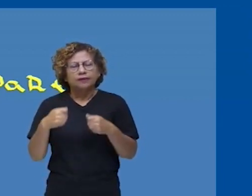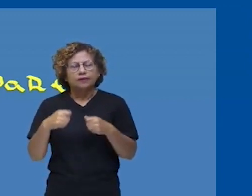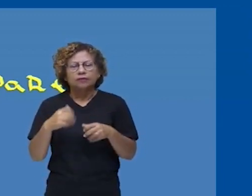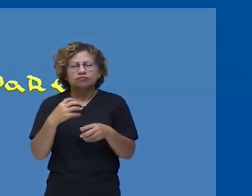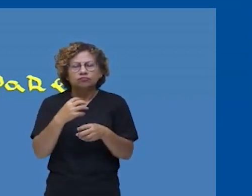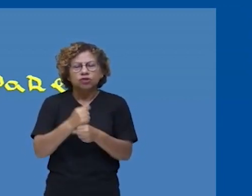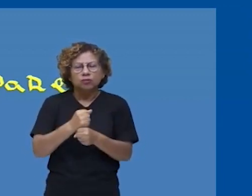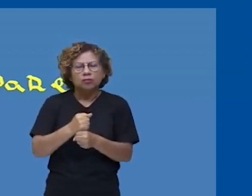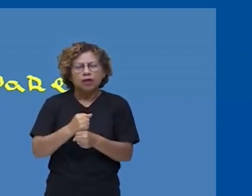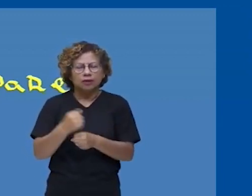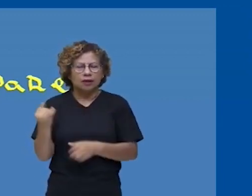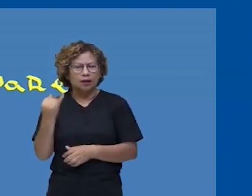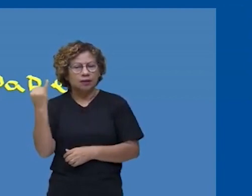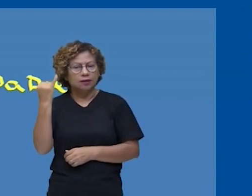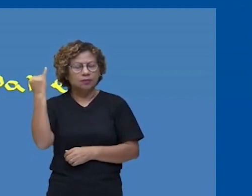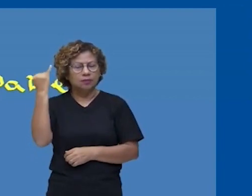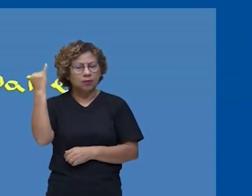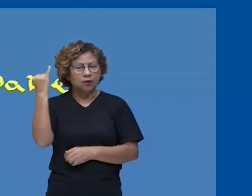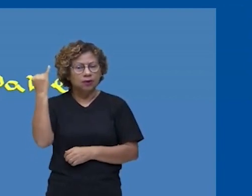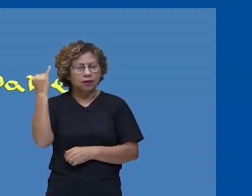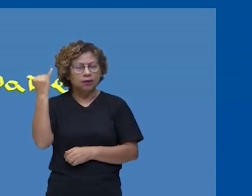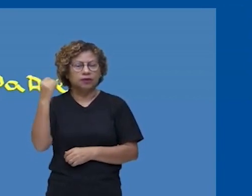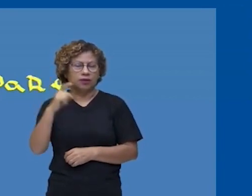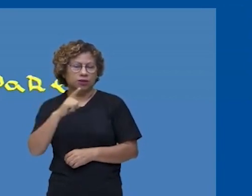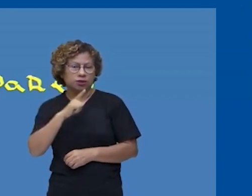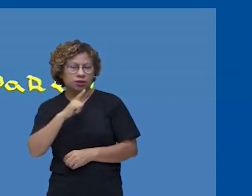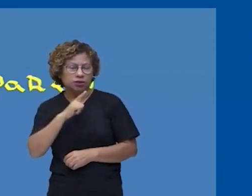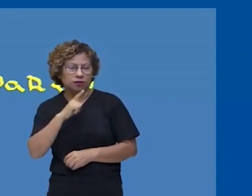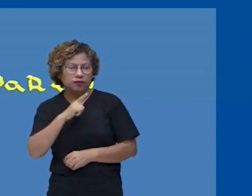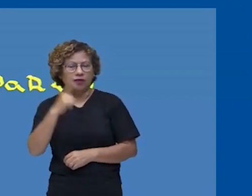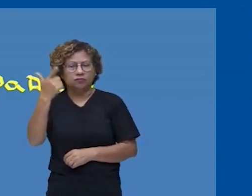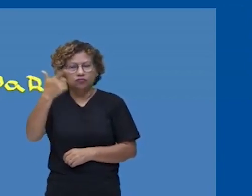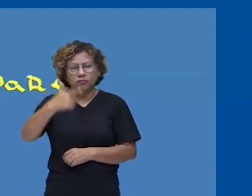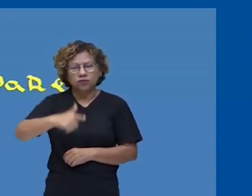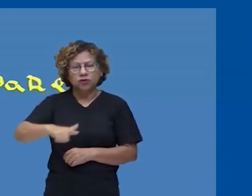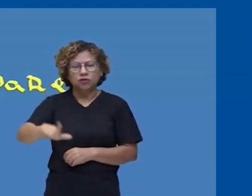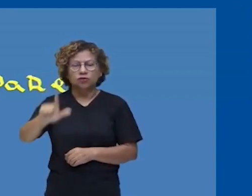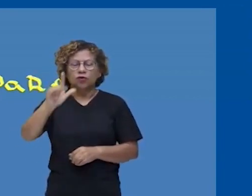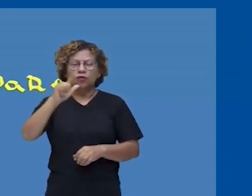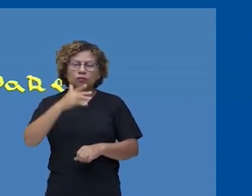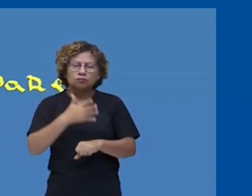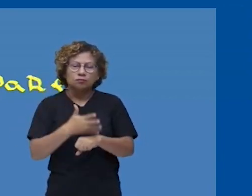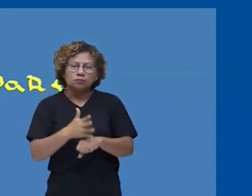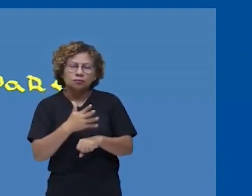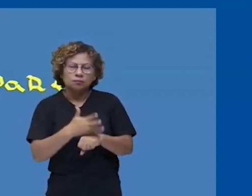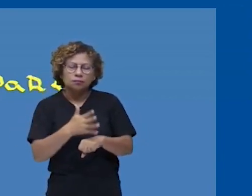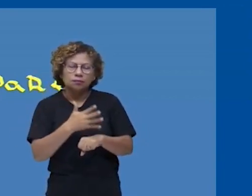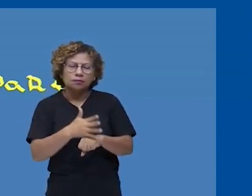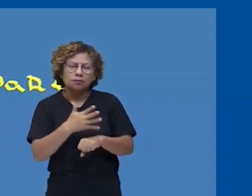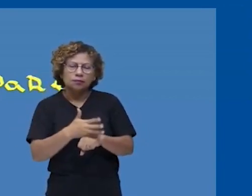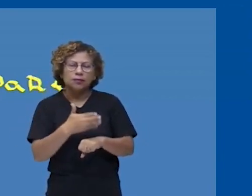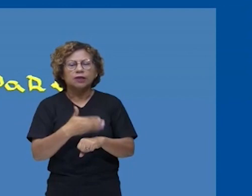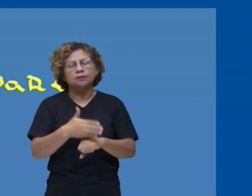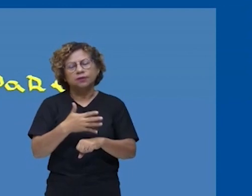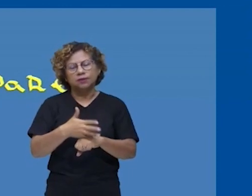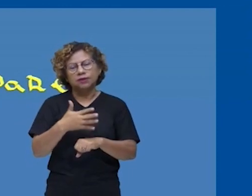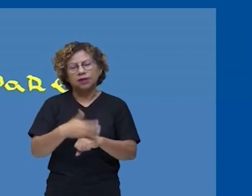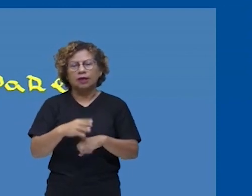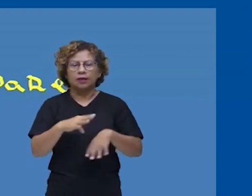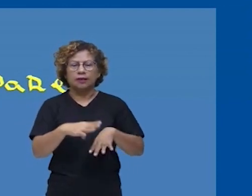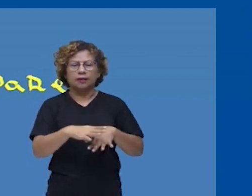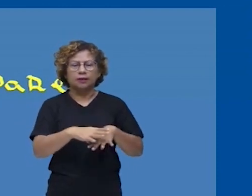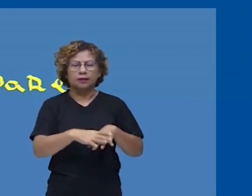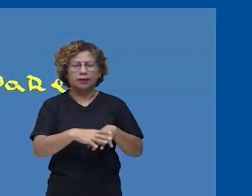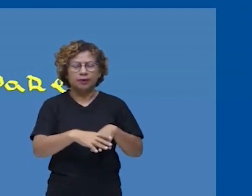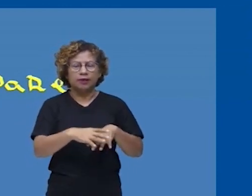importante. Então, nós temos aí os nossos simulados para que vocês possam praticar. E a gente mostra na matemática vários caminhos